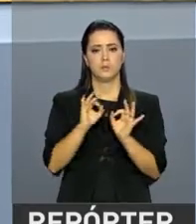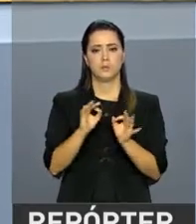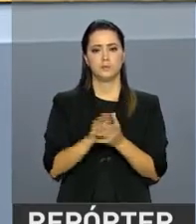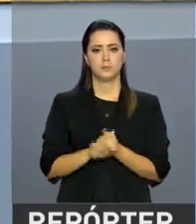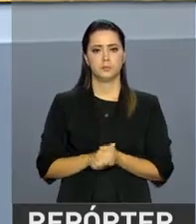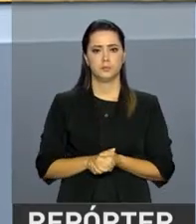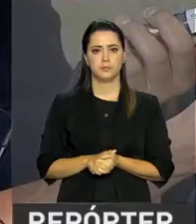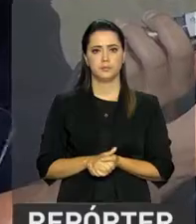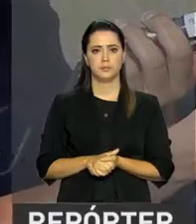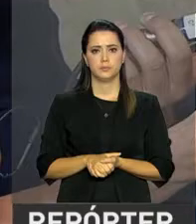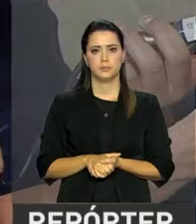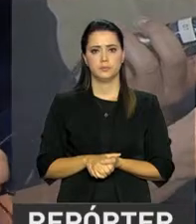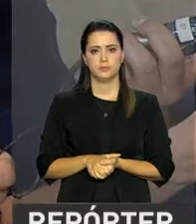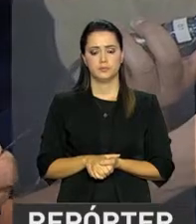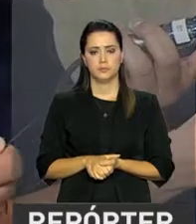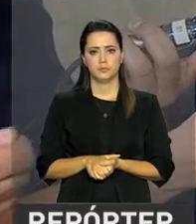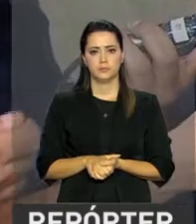realidade.